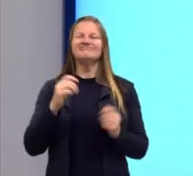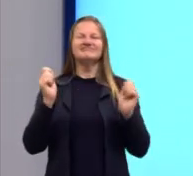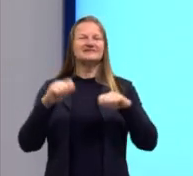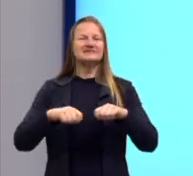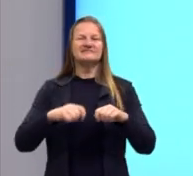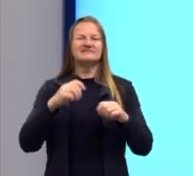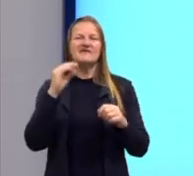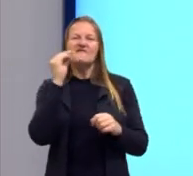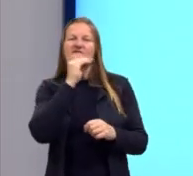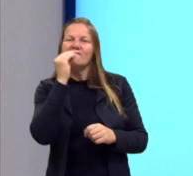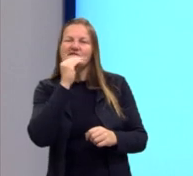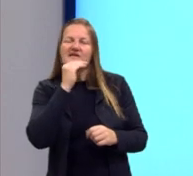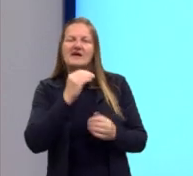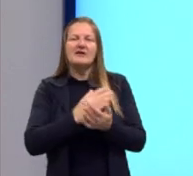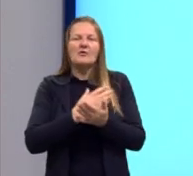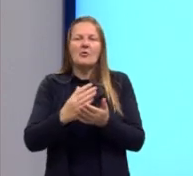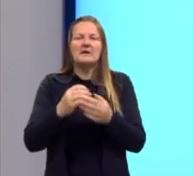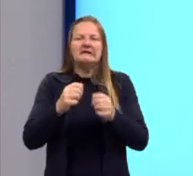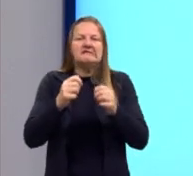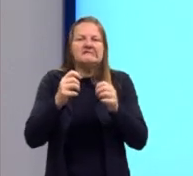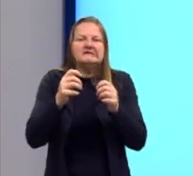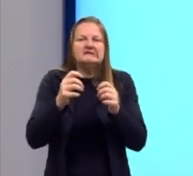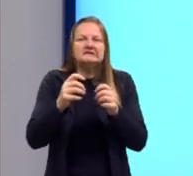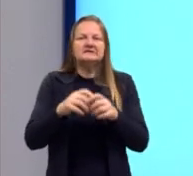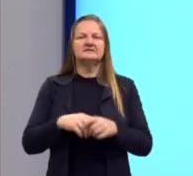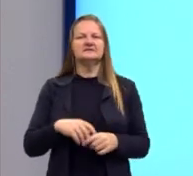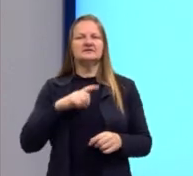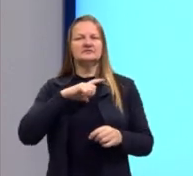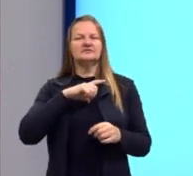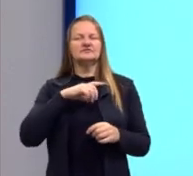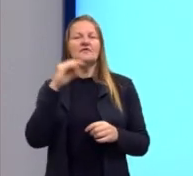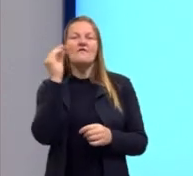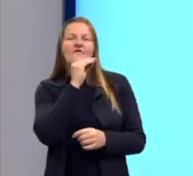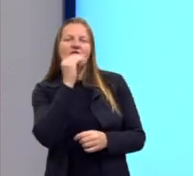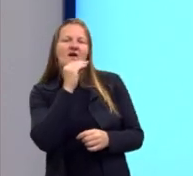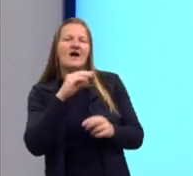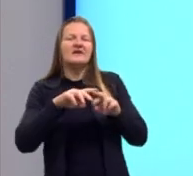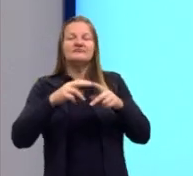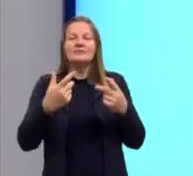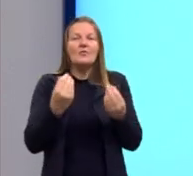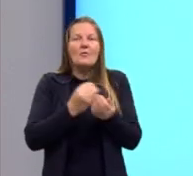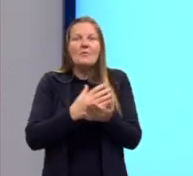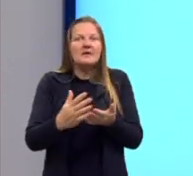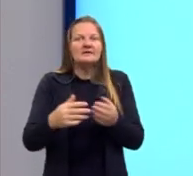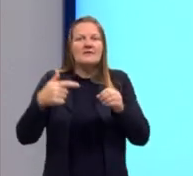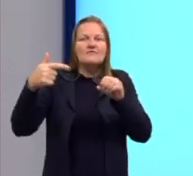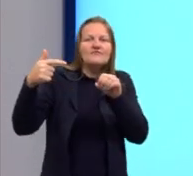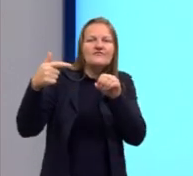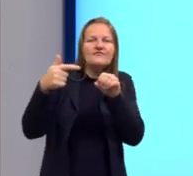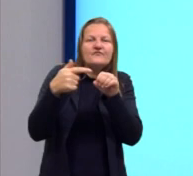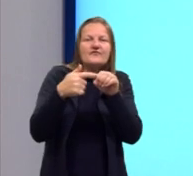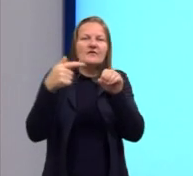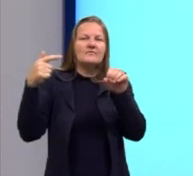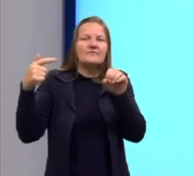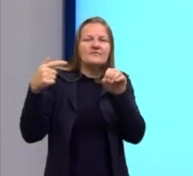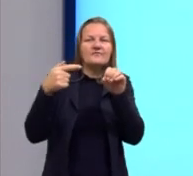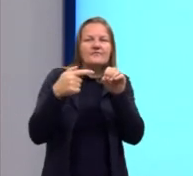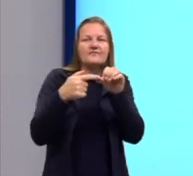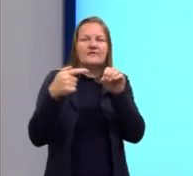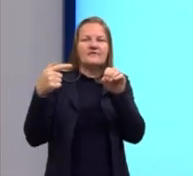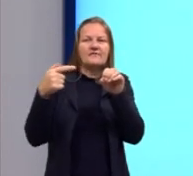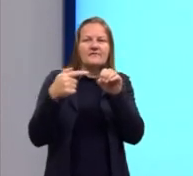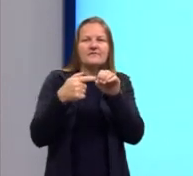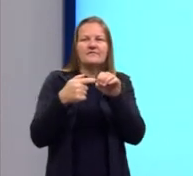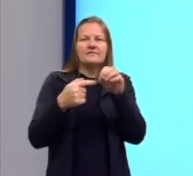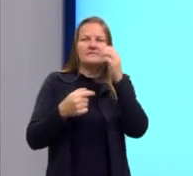né digamos assim ela começa a ficar fraca né ela não consegue fazer aquele furo né Às vezes até